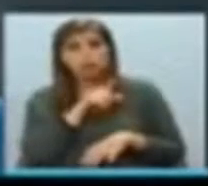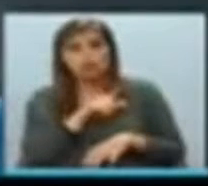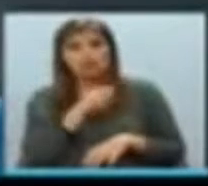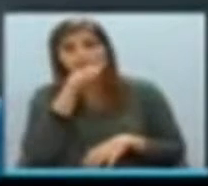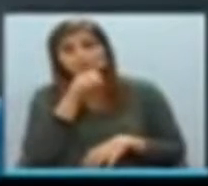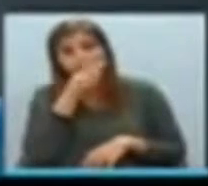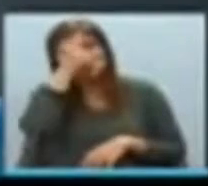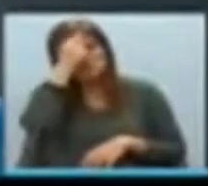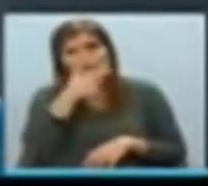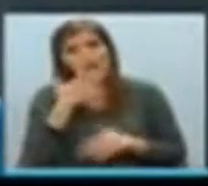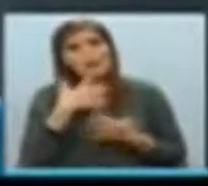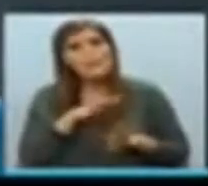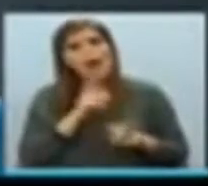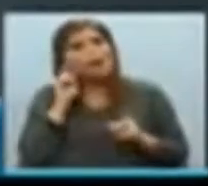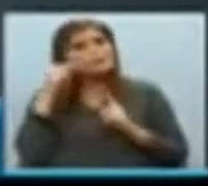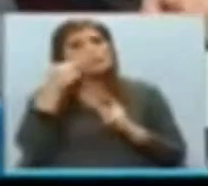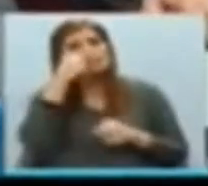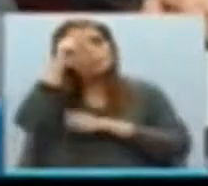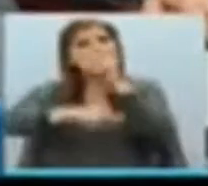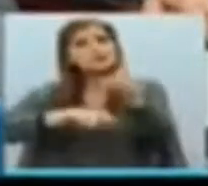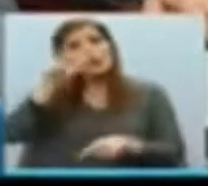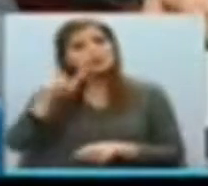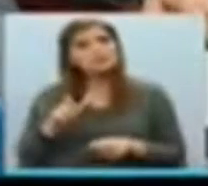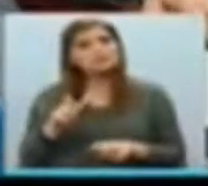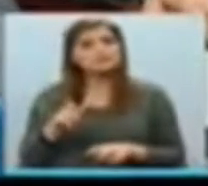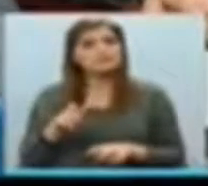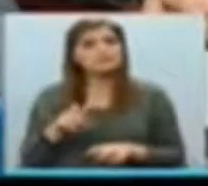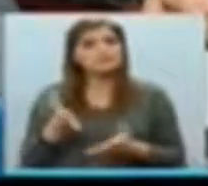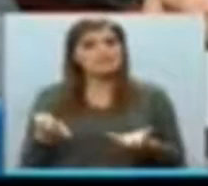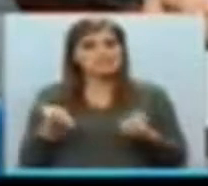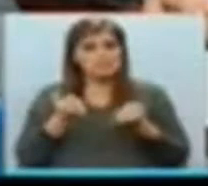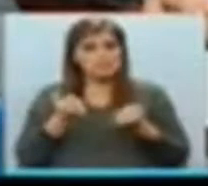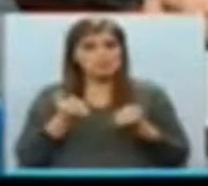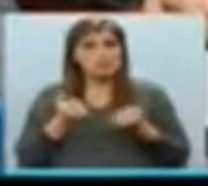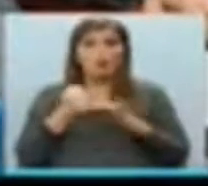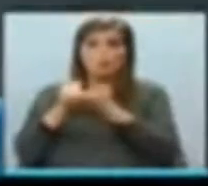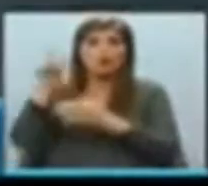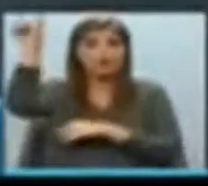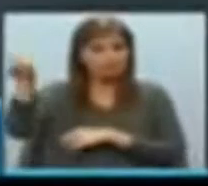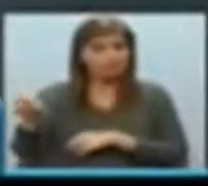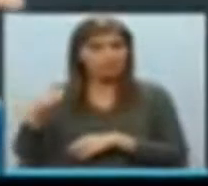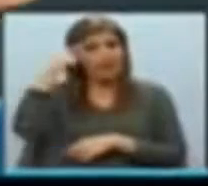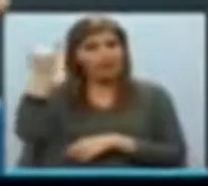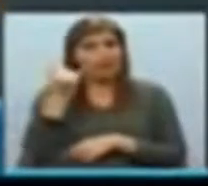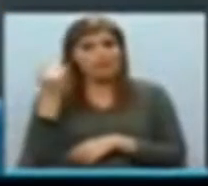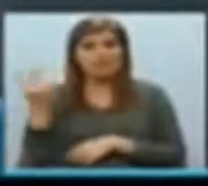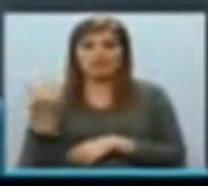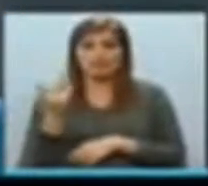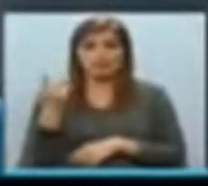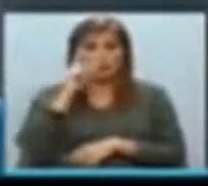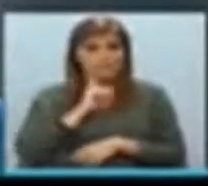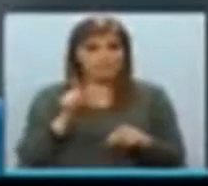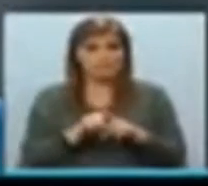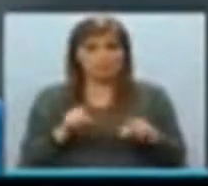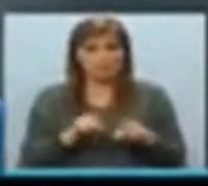mas do ponto de vista de pessoas que receberam esse visto e aí vi uma idéia das duas irmãs é